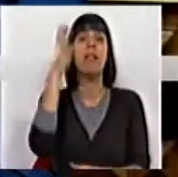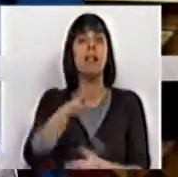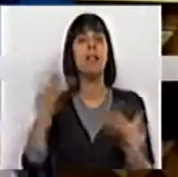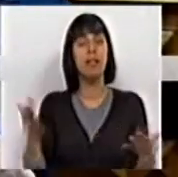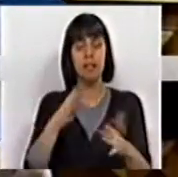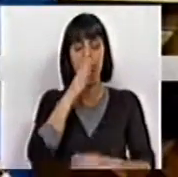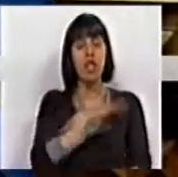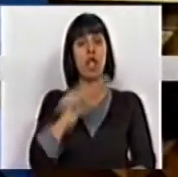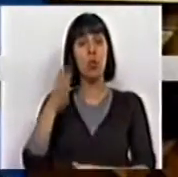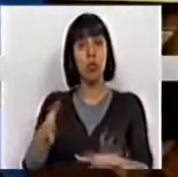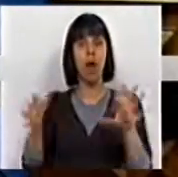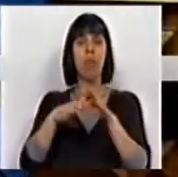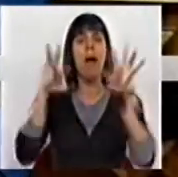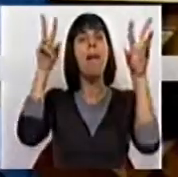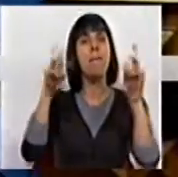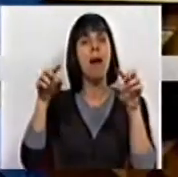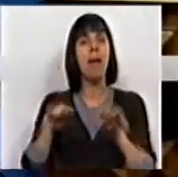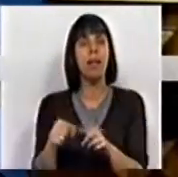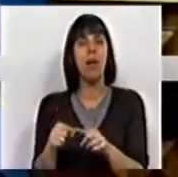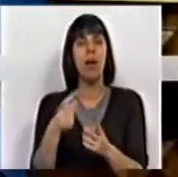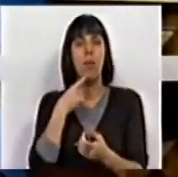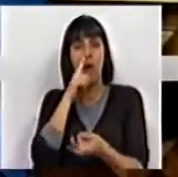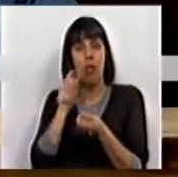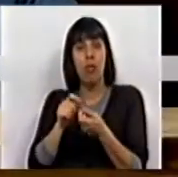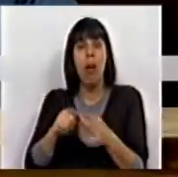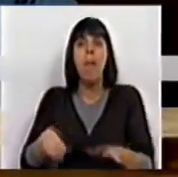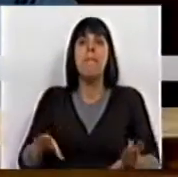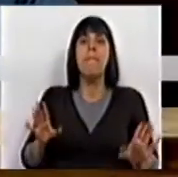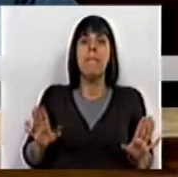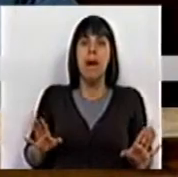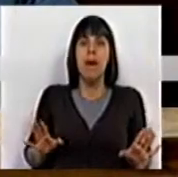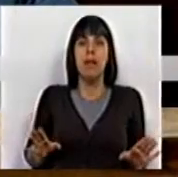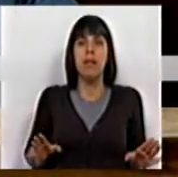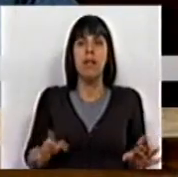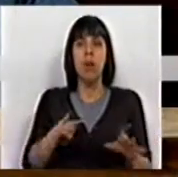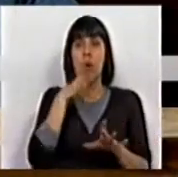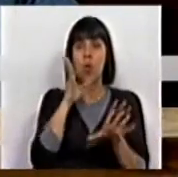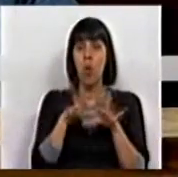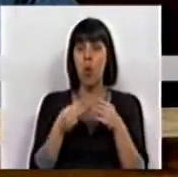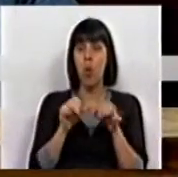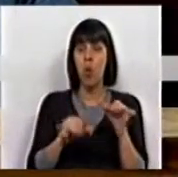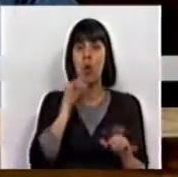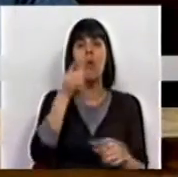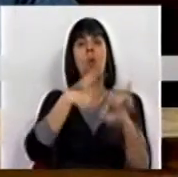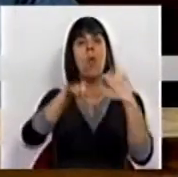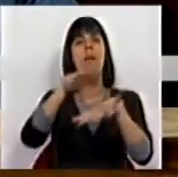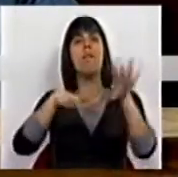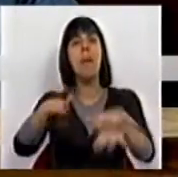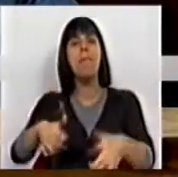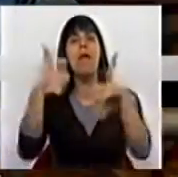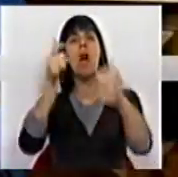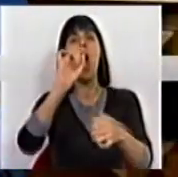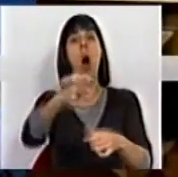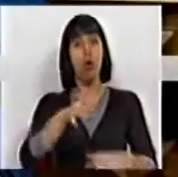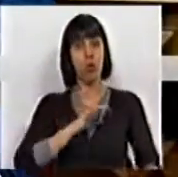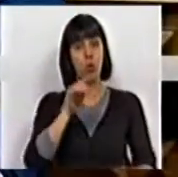referiu que a execução em termos destas matérias era muito baixa. Mas não contou tudo, não disse o que é que os senhores fizeram para melhorar a